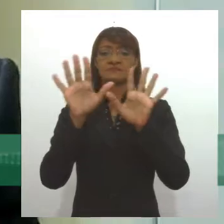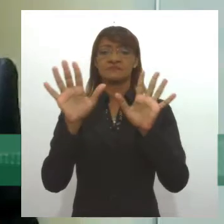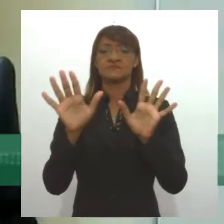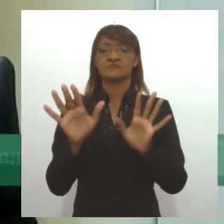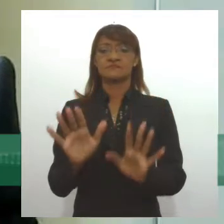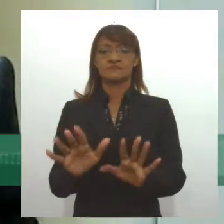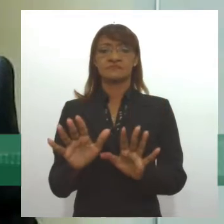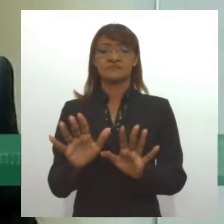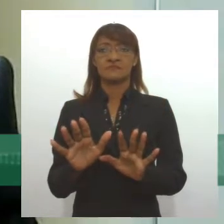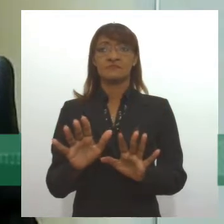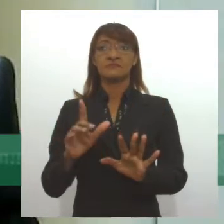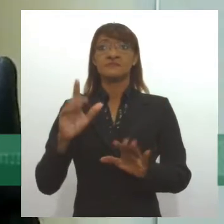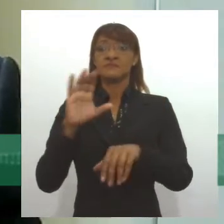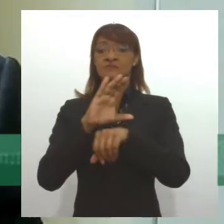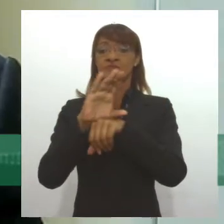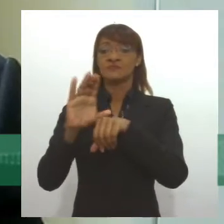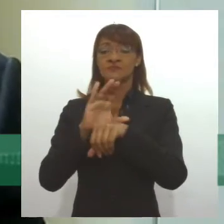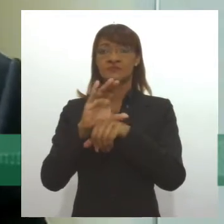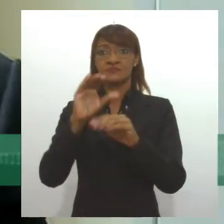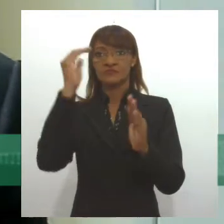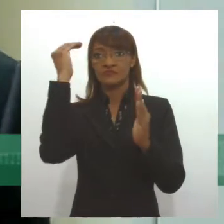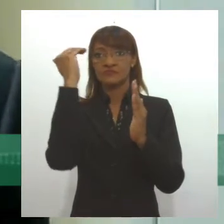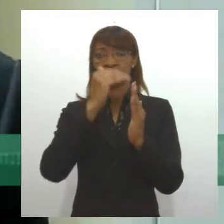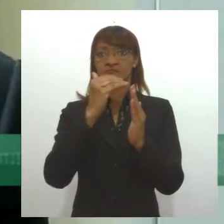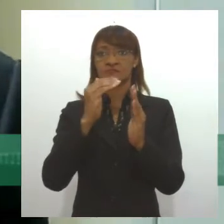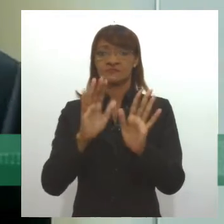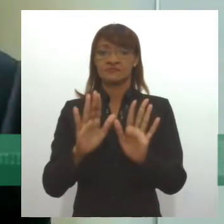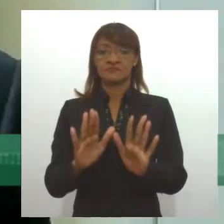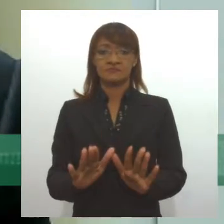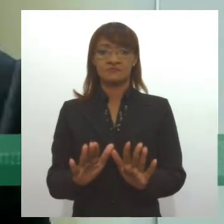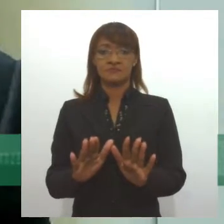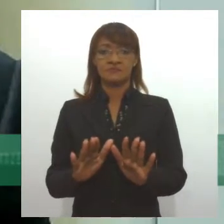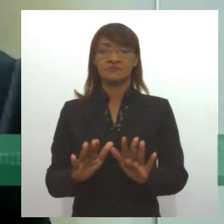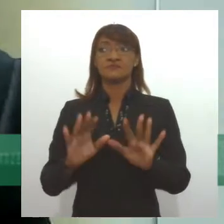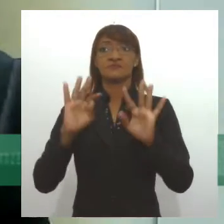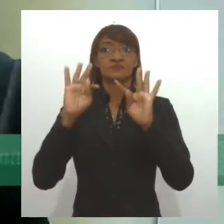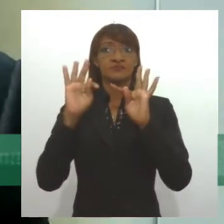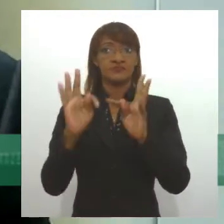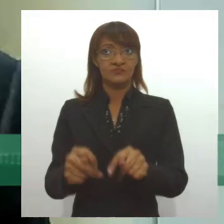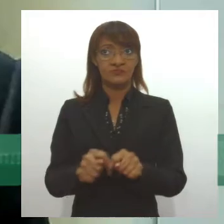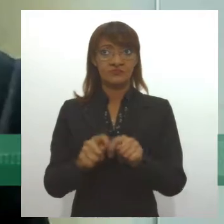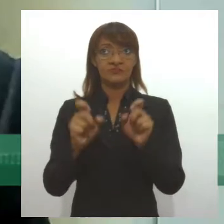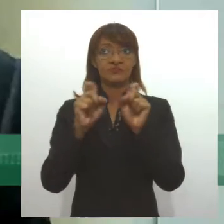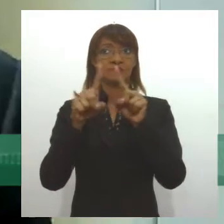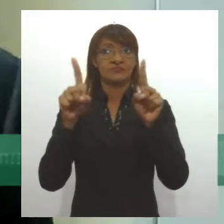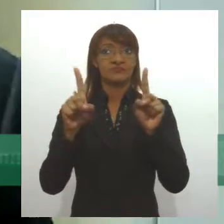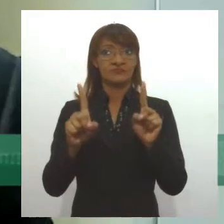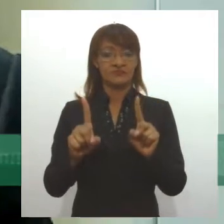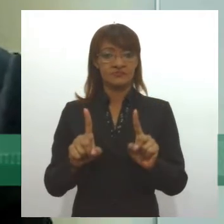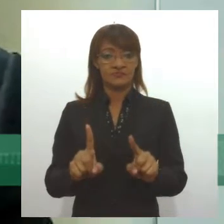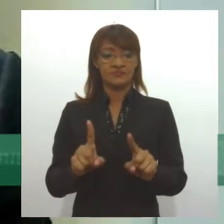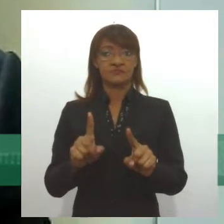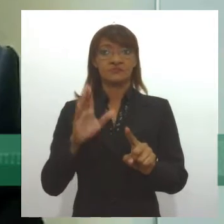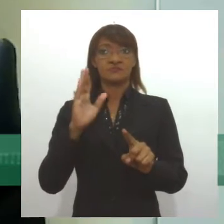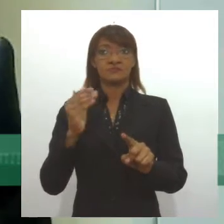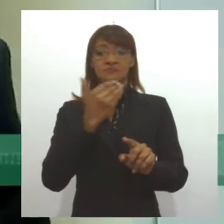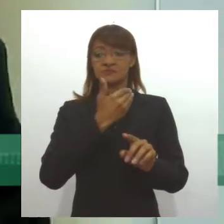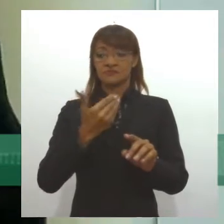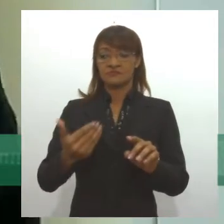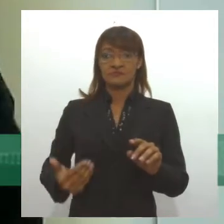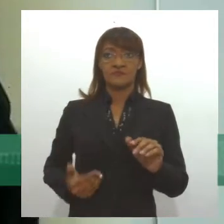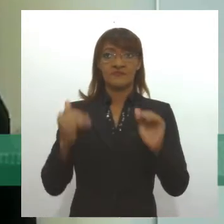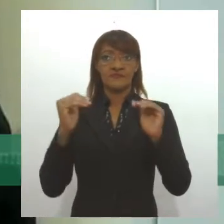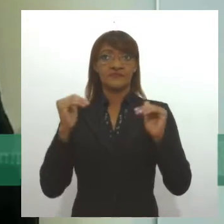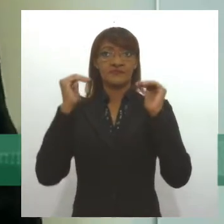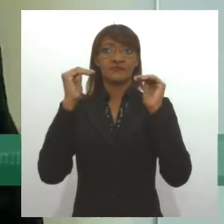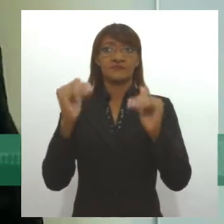os limites que a Constituição estabelece. Ninguém no serviço público poderá receber mais que ministro do Supremo Tribunal Federal. E é